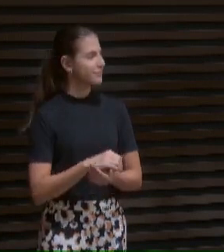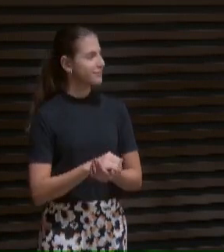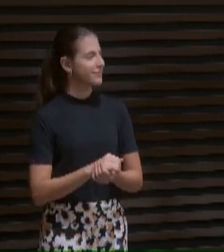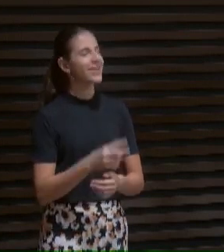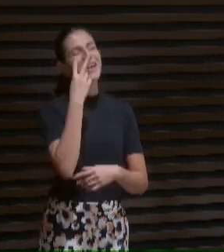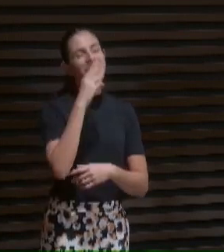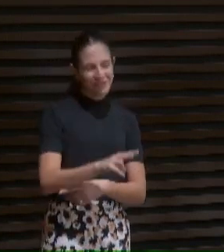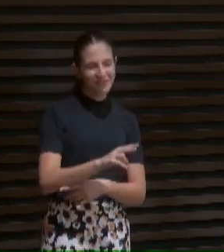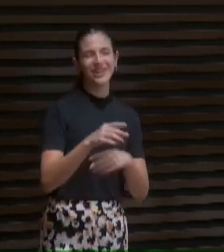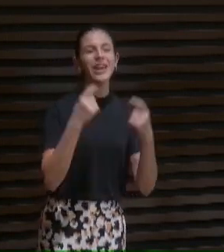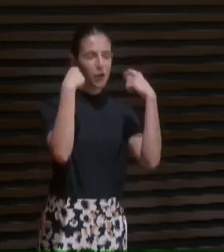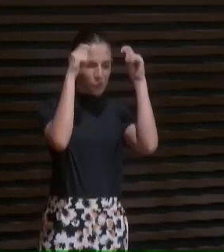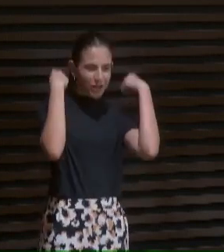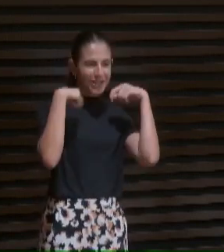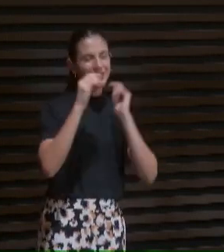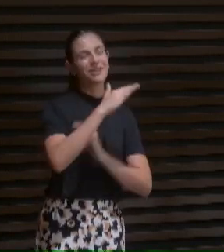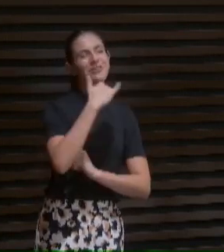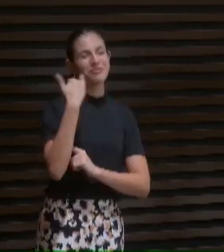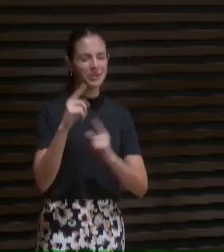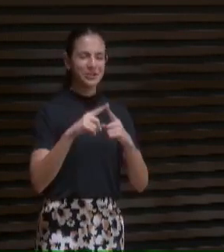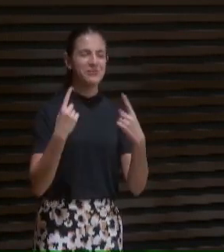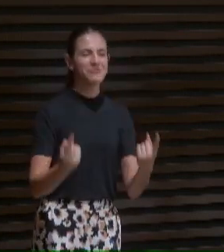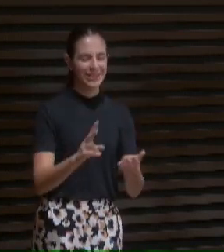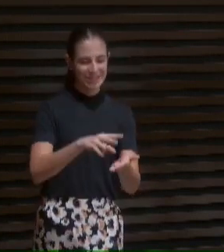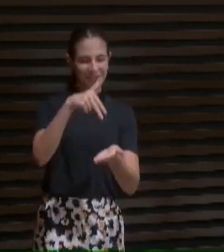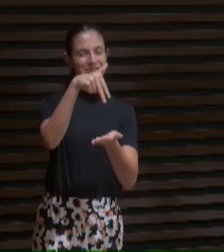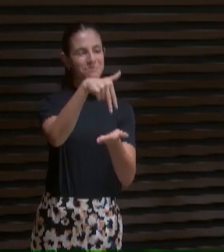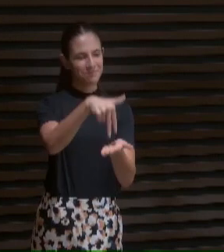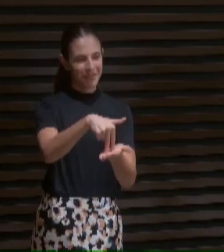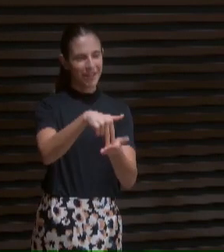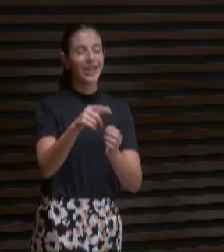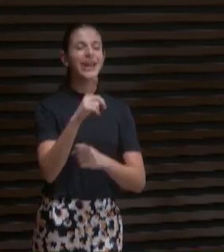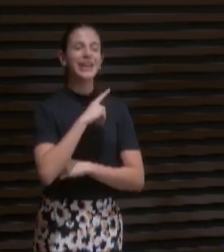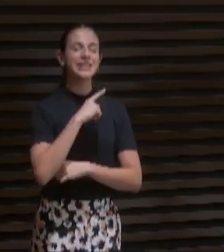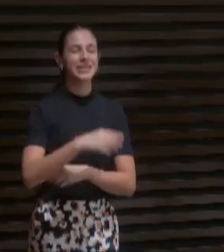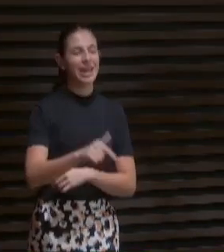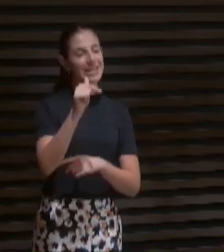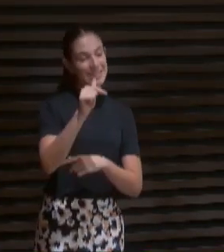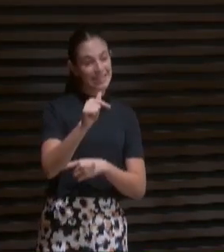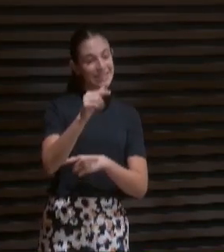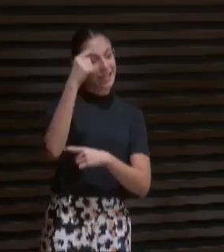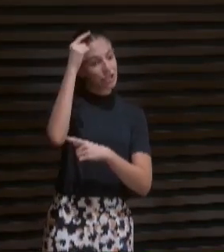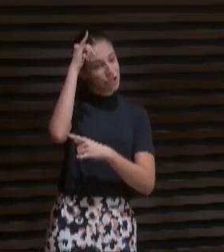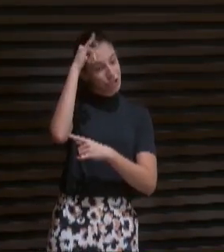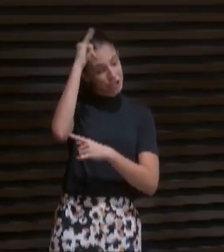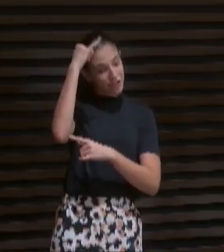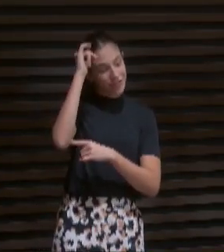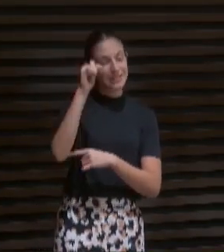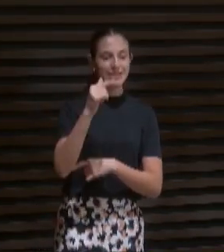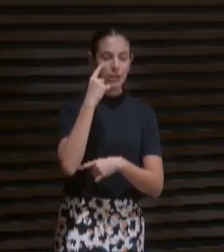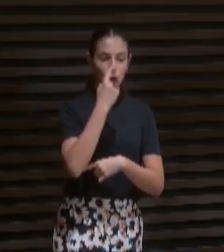cordeiro que foi morto, mas ele estava de pé, e ele tinha 7 chifres, e tinha 7